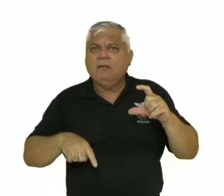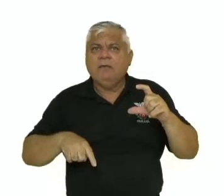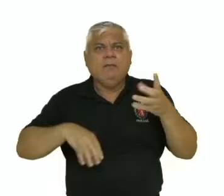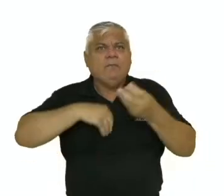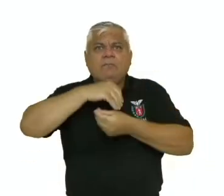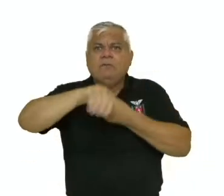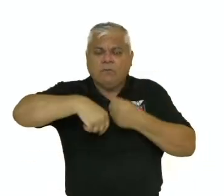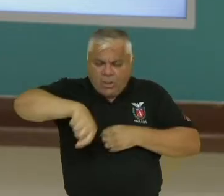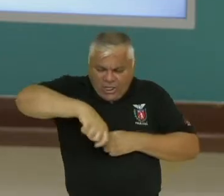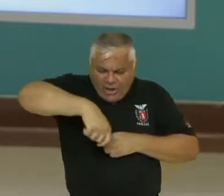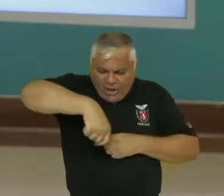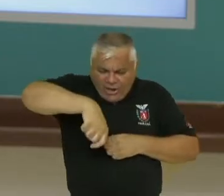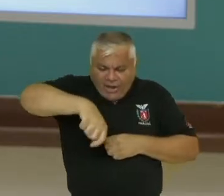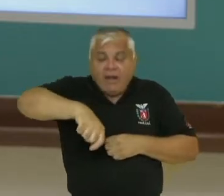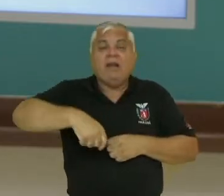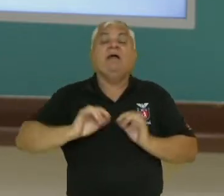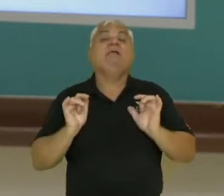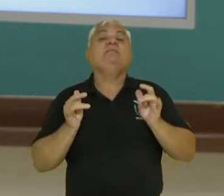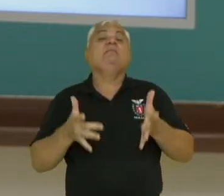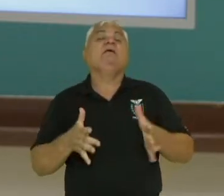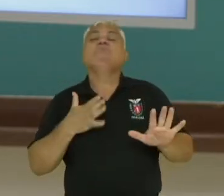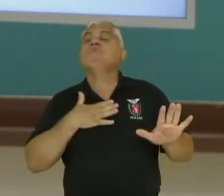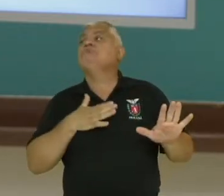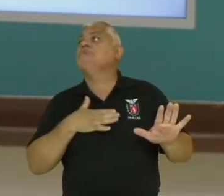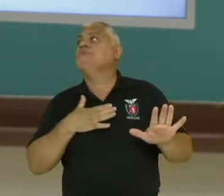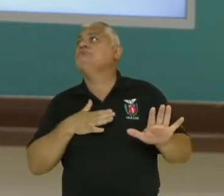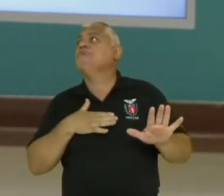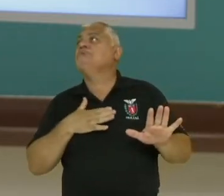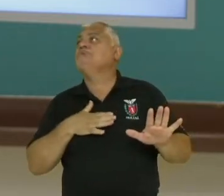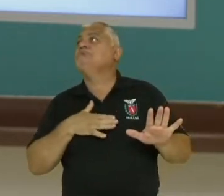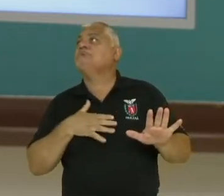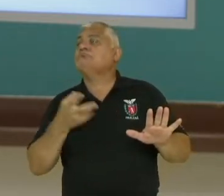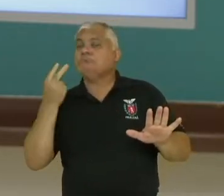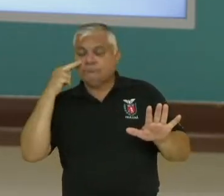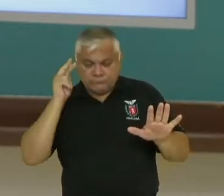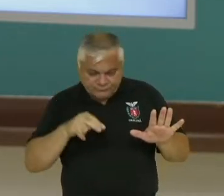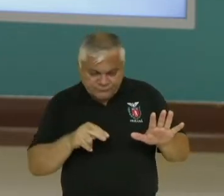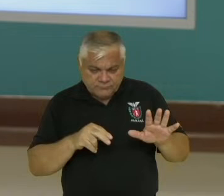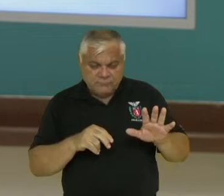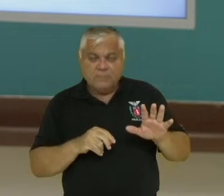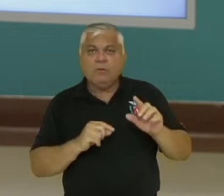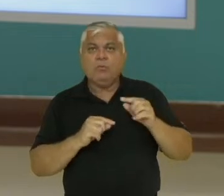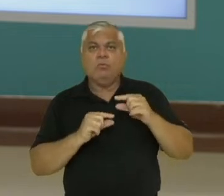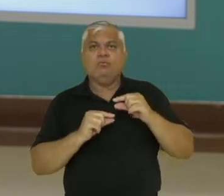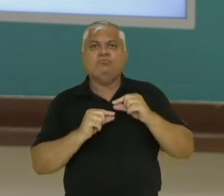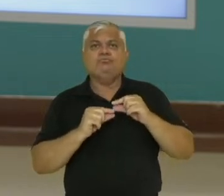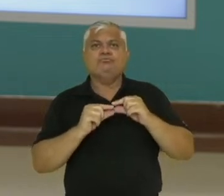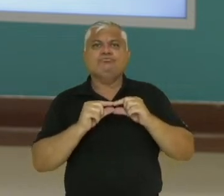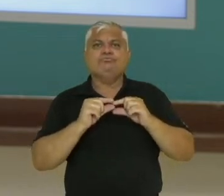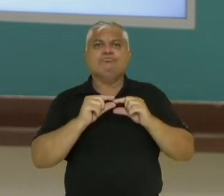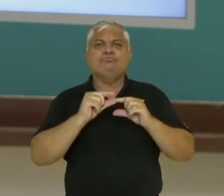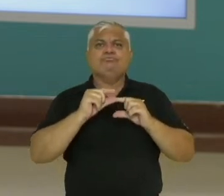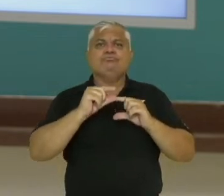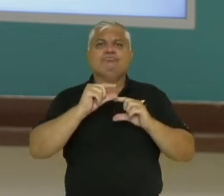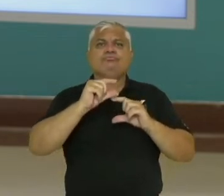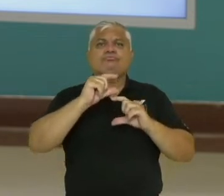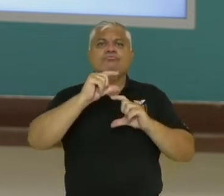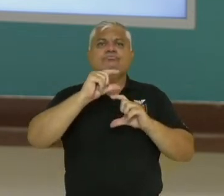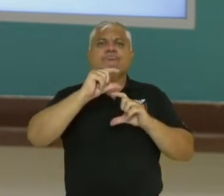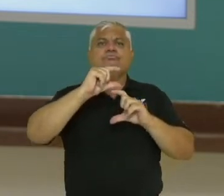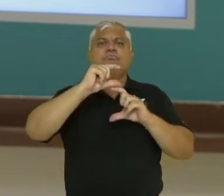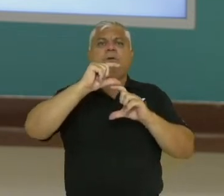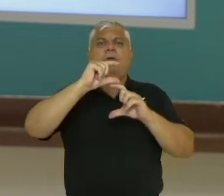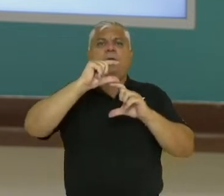até misturar com uma colher e deixar descansando por alguns segundos. Você percebe a separação.